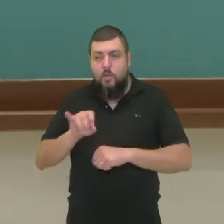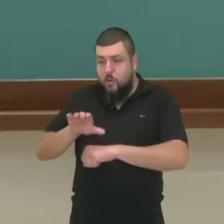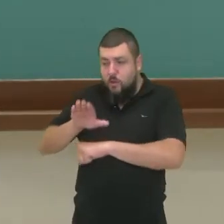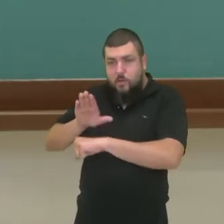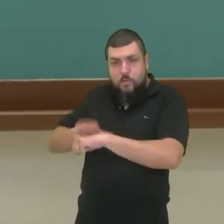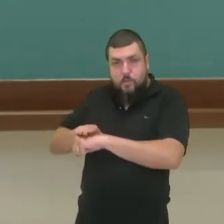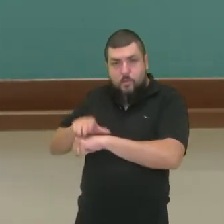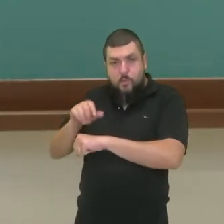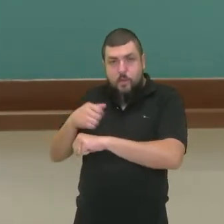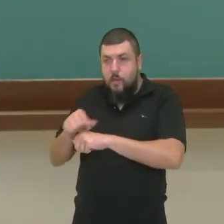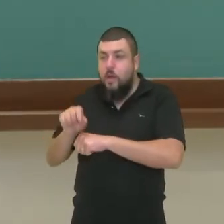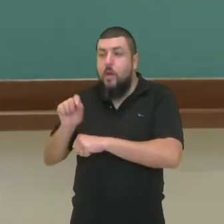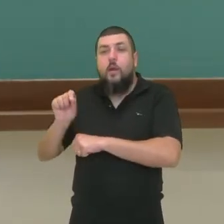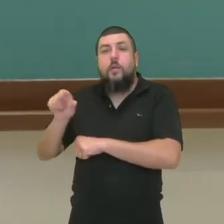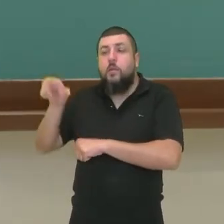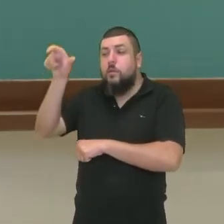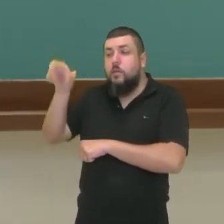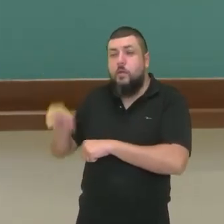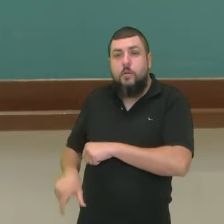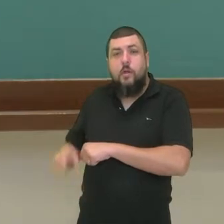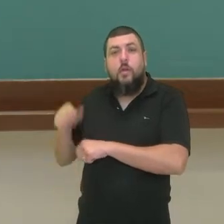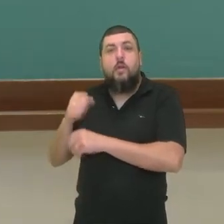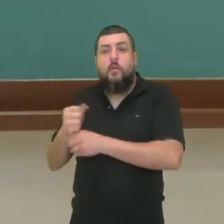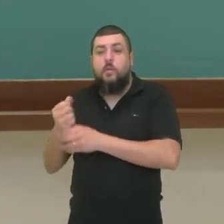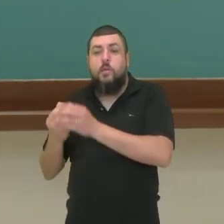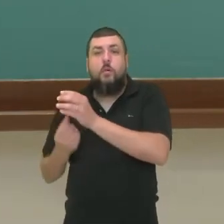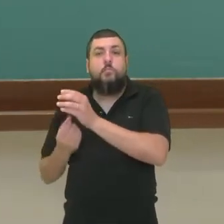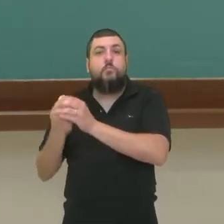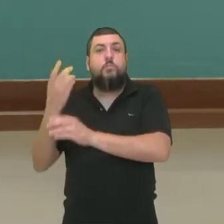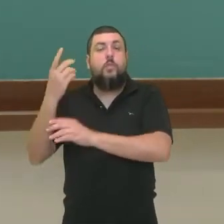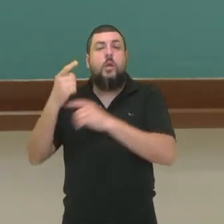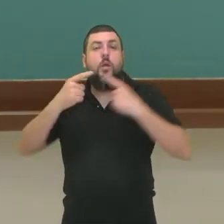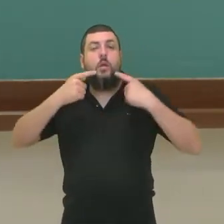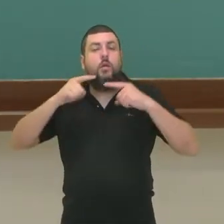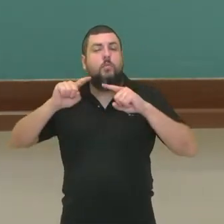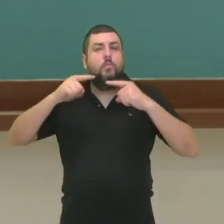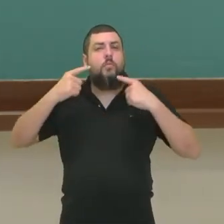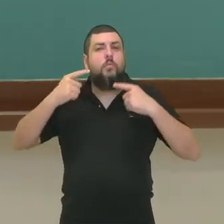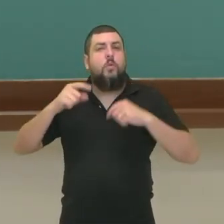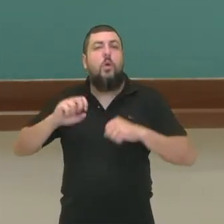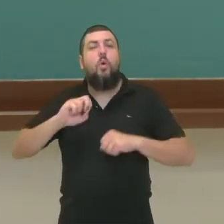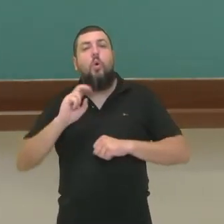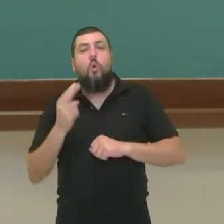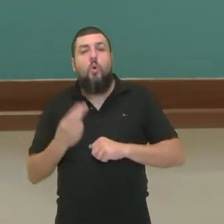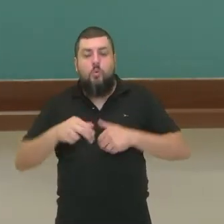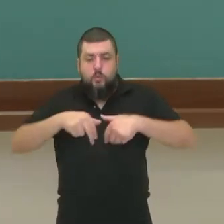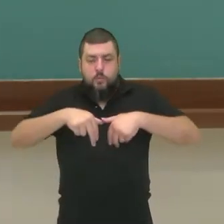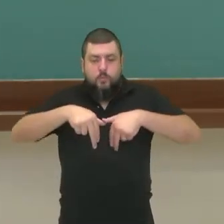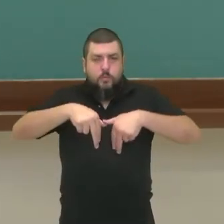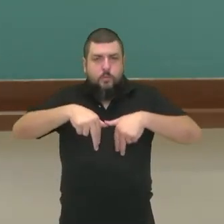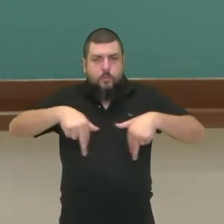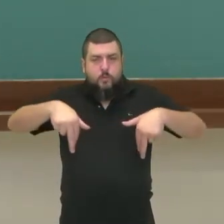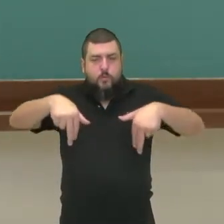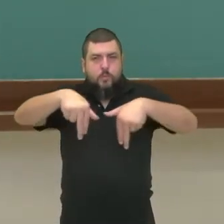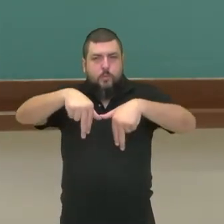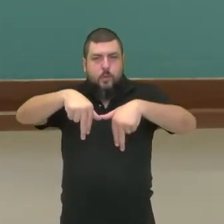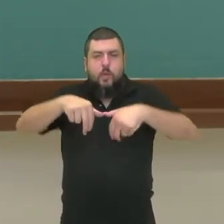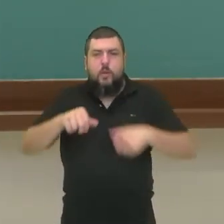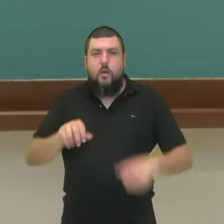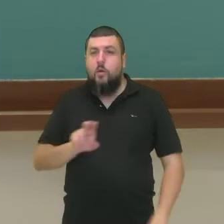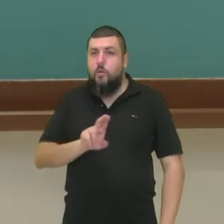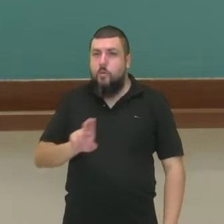a ciranda, a música da ciranda, seja aquele que está dançando, que está participando, seja aquele que está cantando. Todos